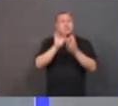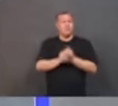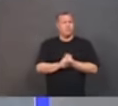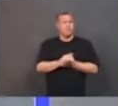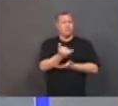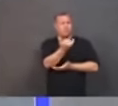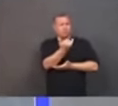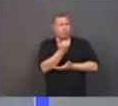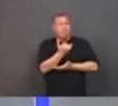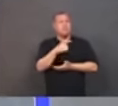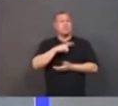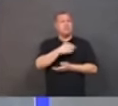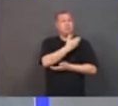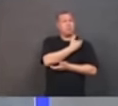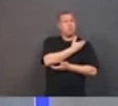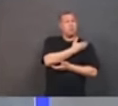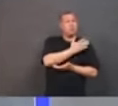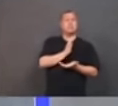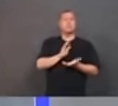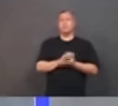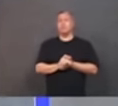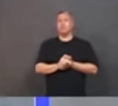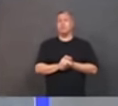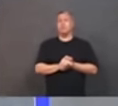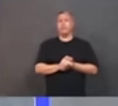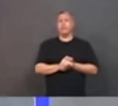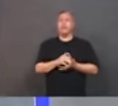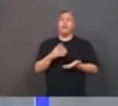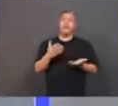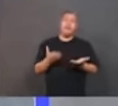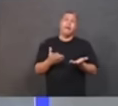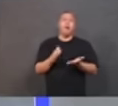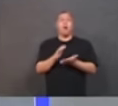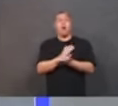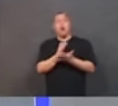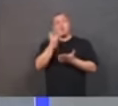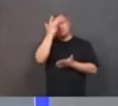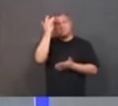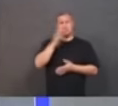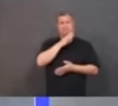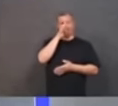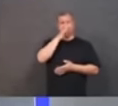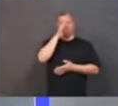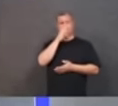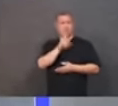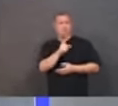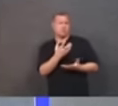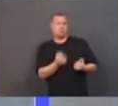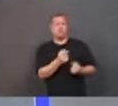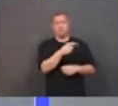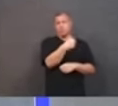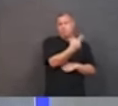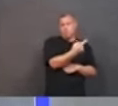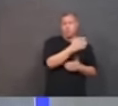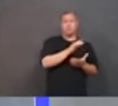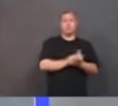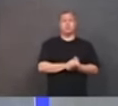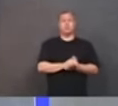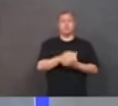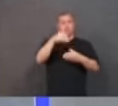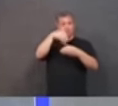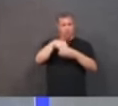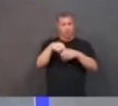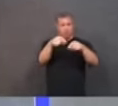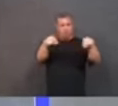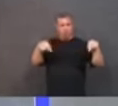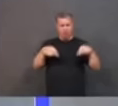questões de preconceito e atitudes, vamos dizer assim, de intolerância no âmbito da universidade, uma das propostas